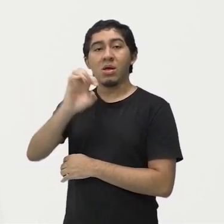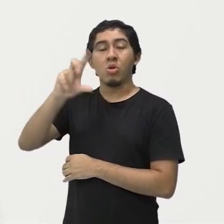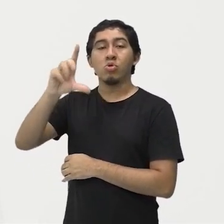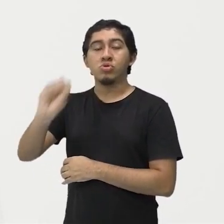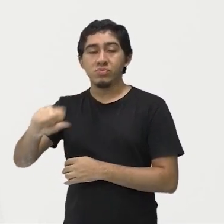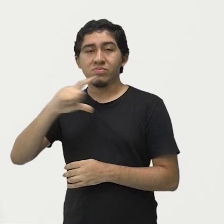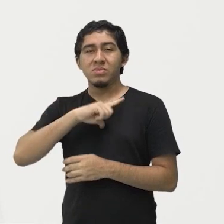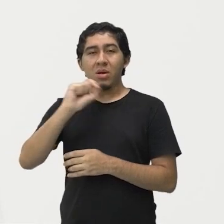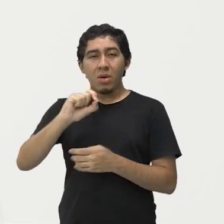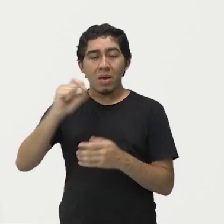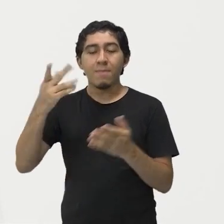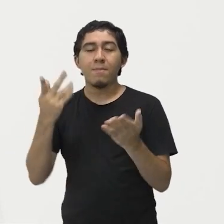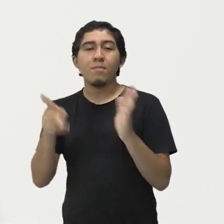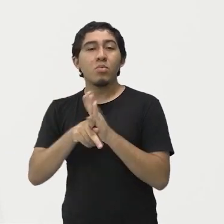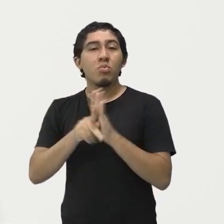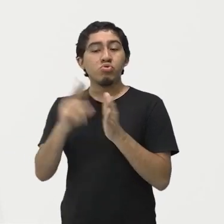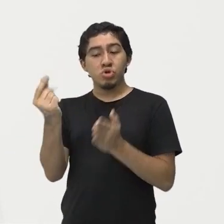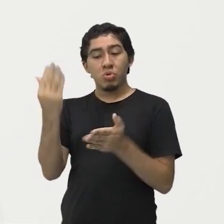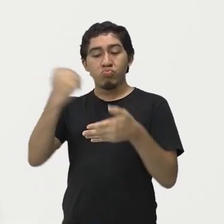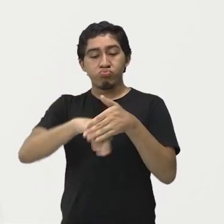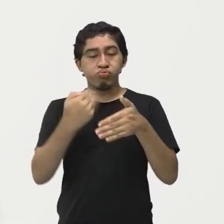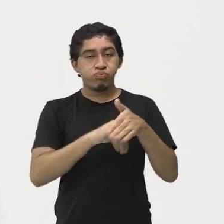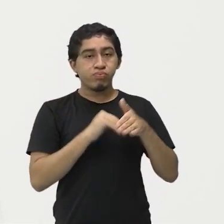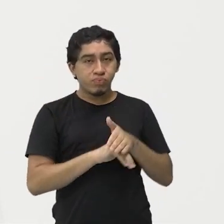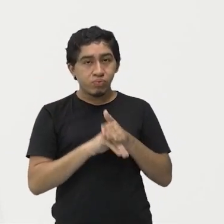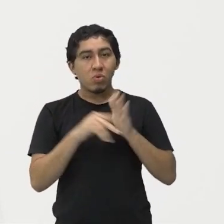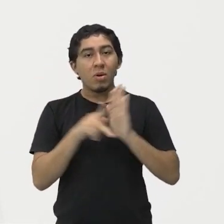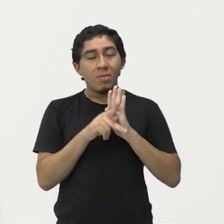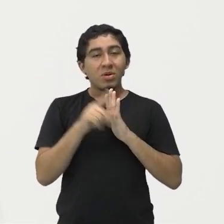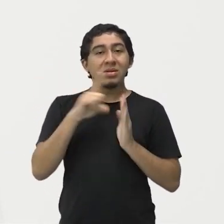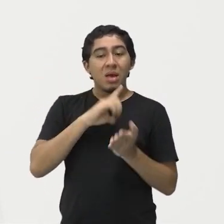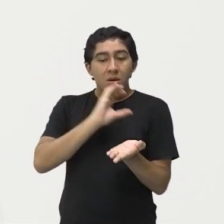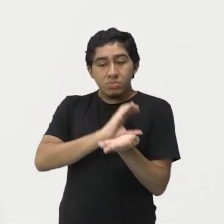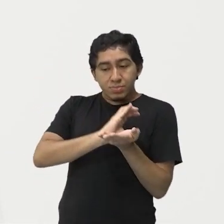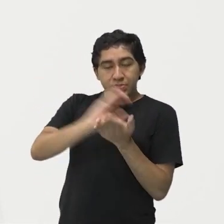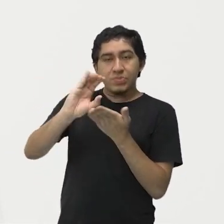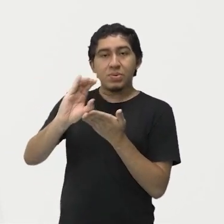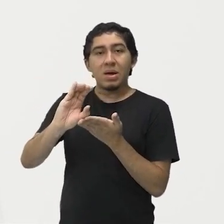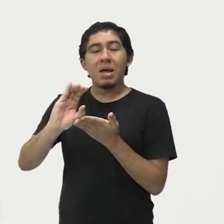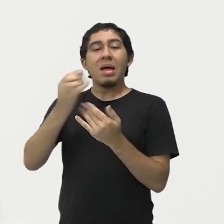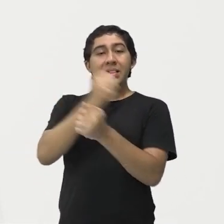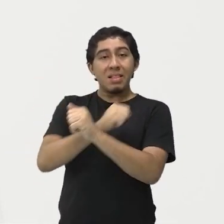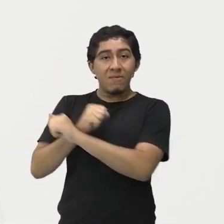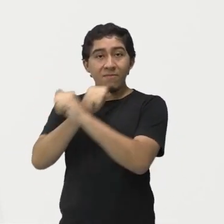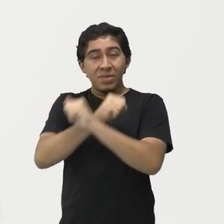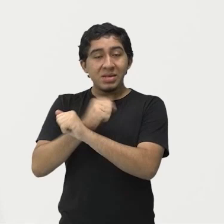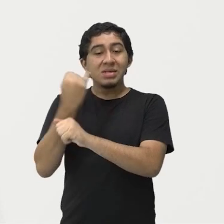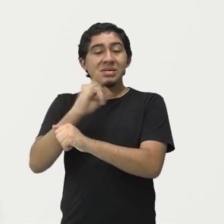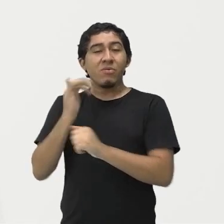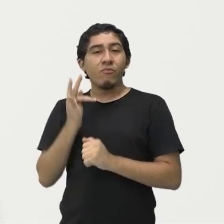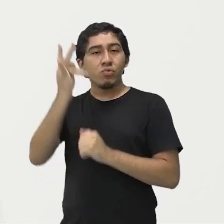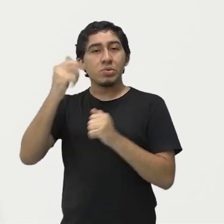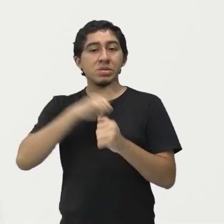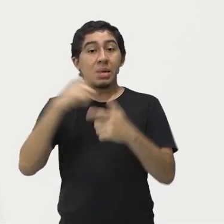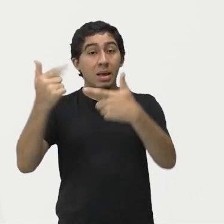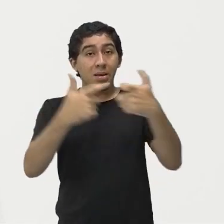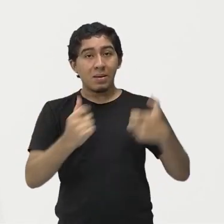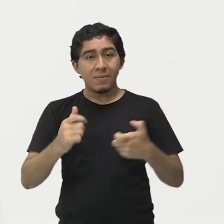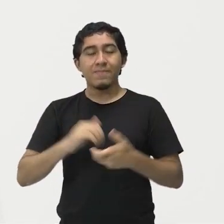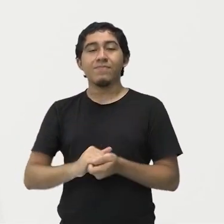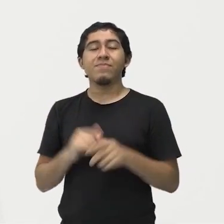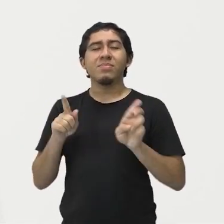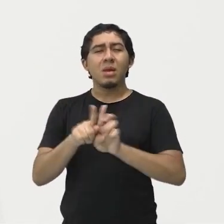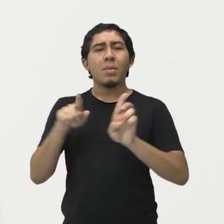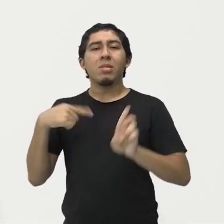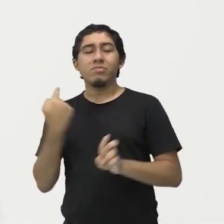defesa dos gregos em caso de novas guerras. Nós vamos ter ali no mundo grego várias cidades-estados